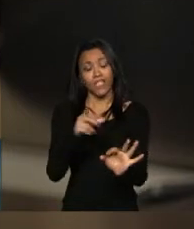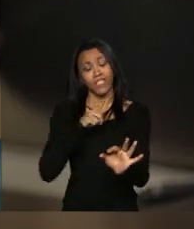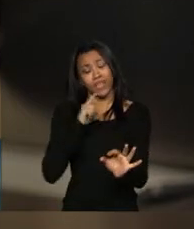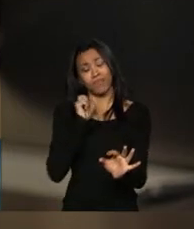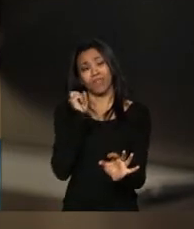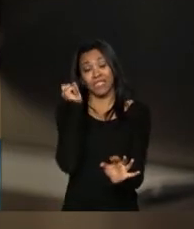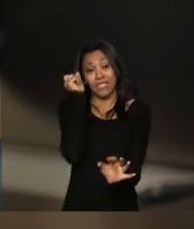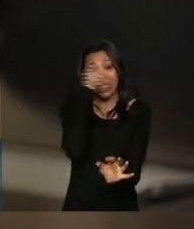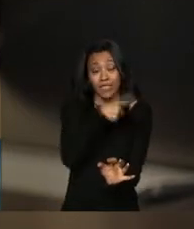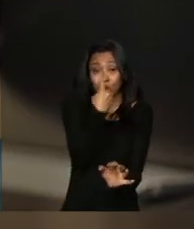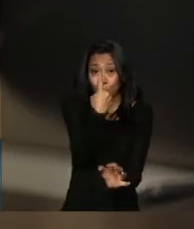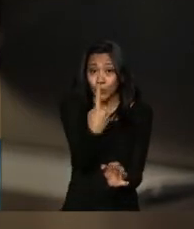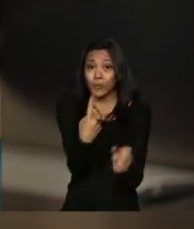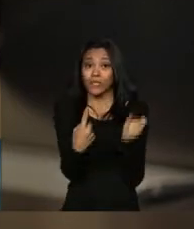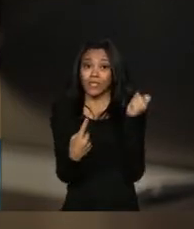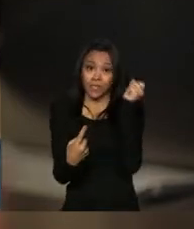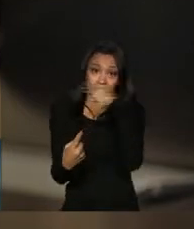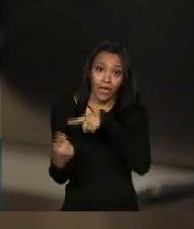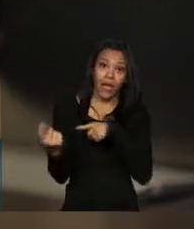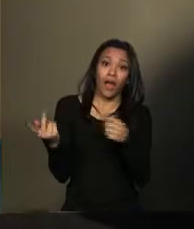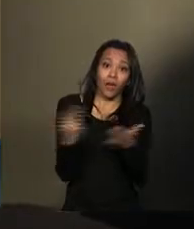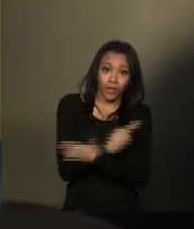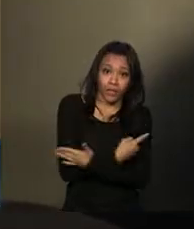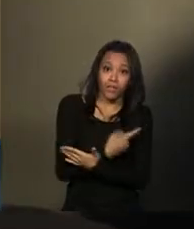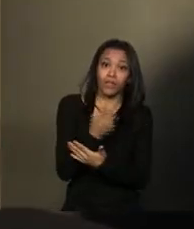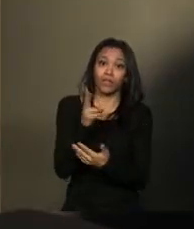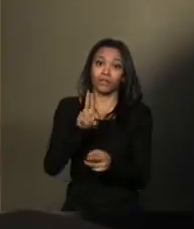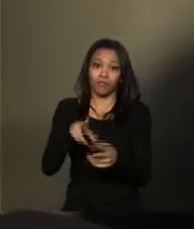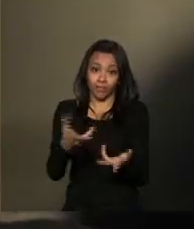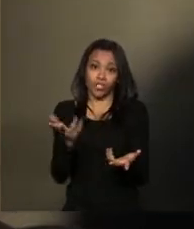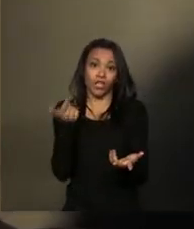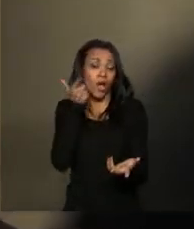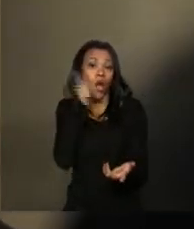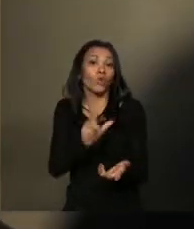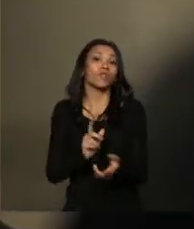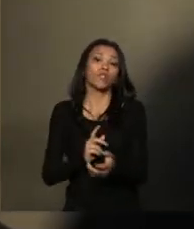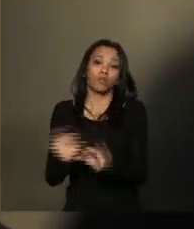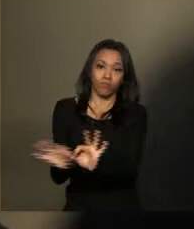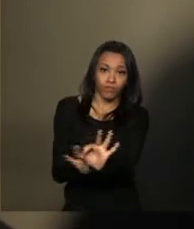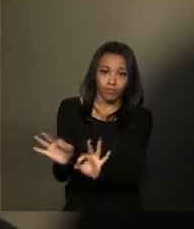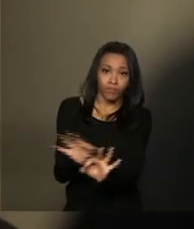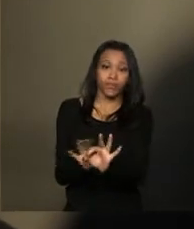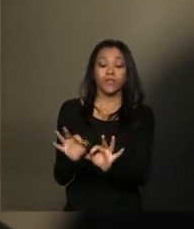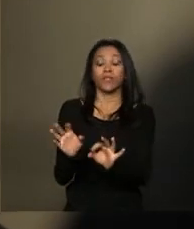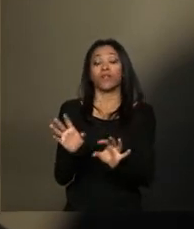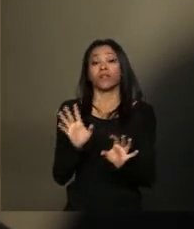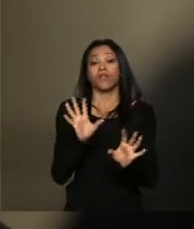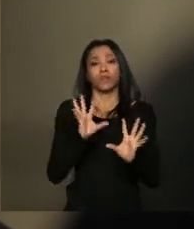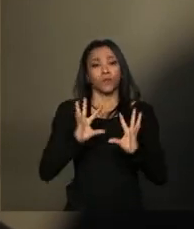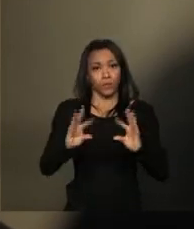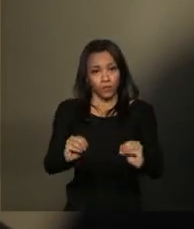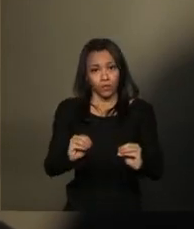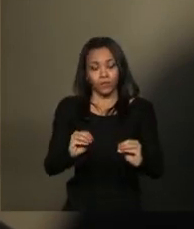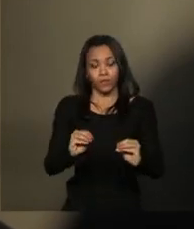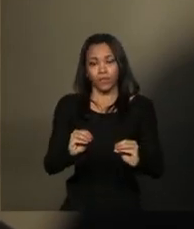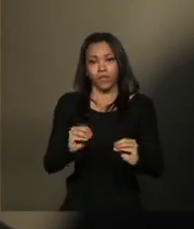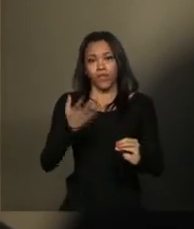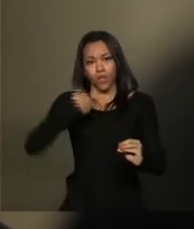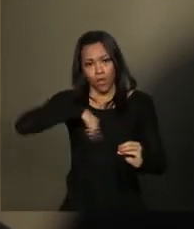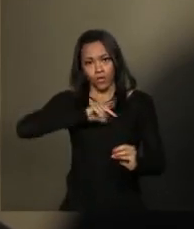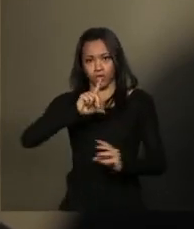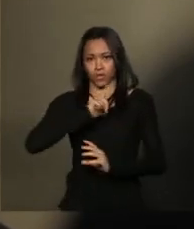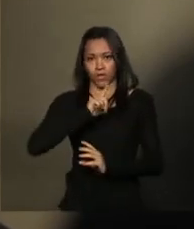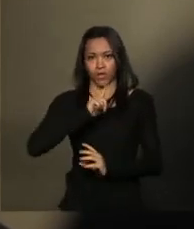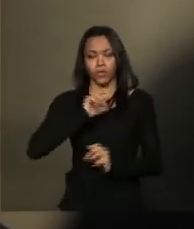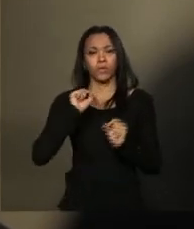pequena no nosso velódromo, que já foi superada. Tanto no complexo da Barra como também em Deodoro, a gente tem